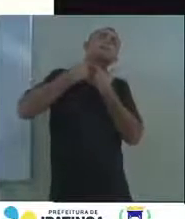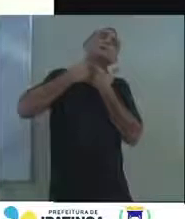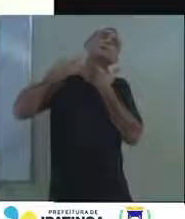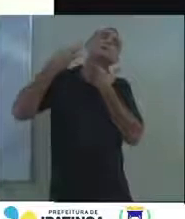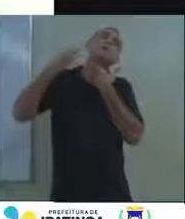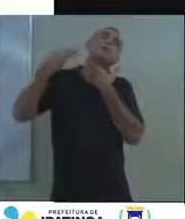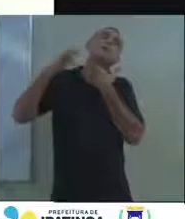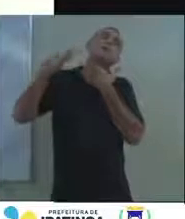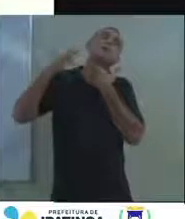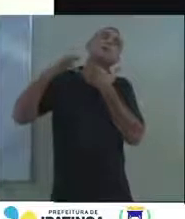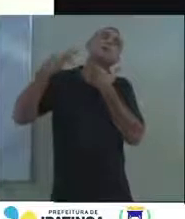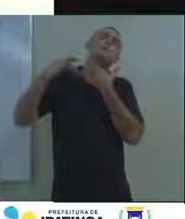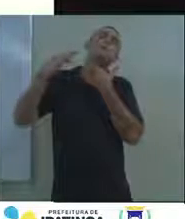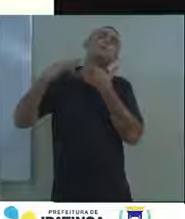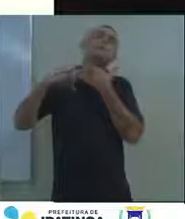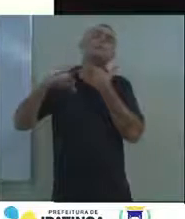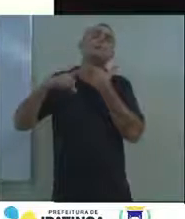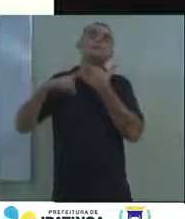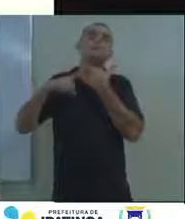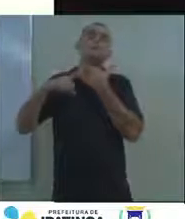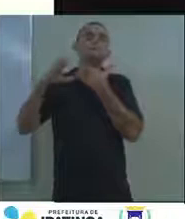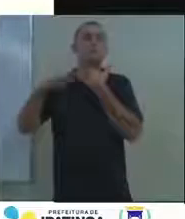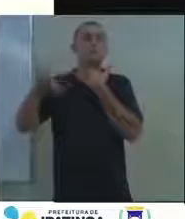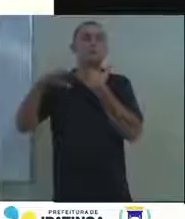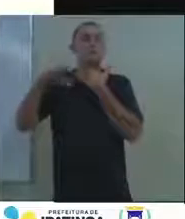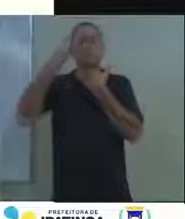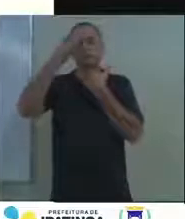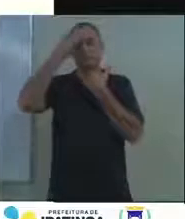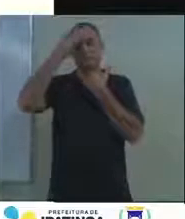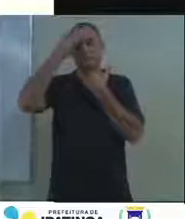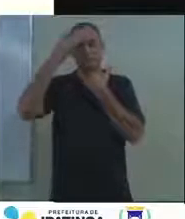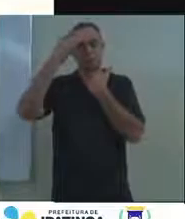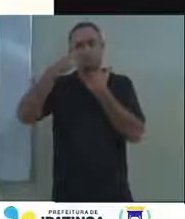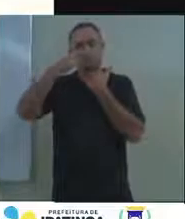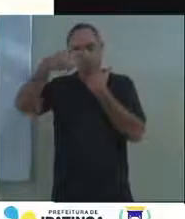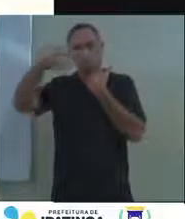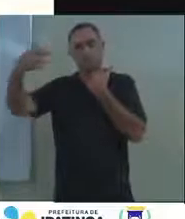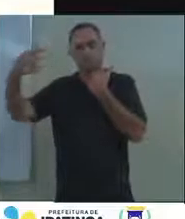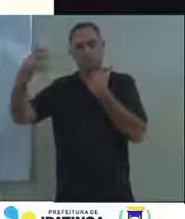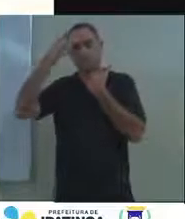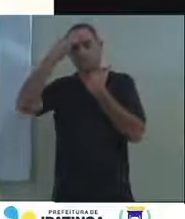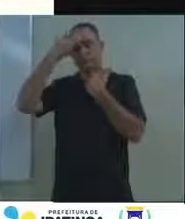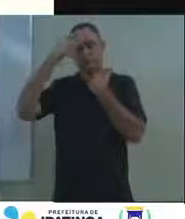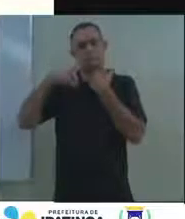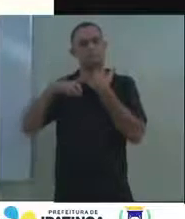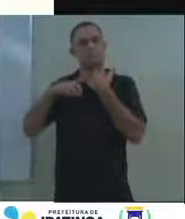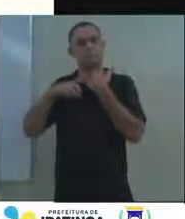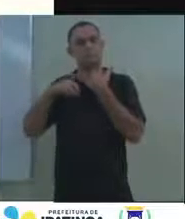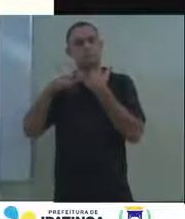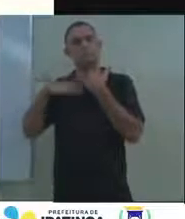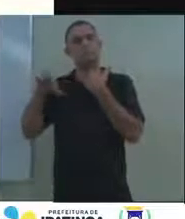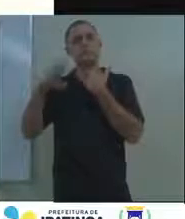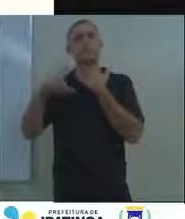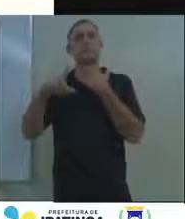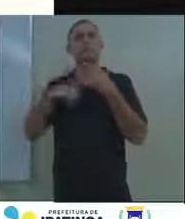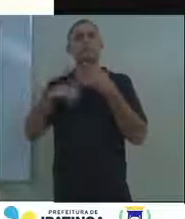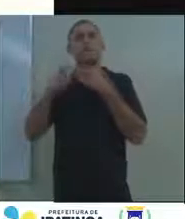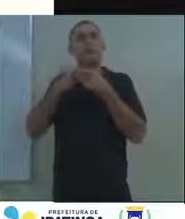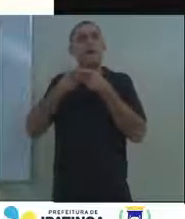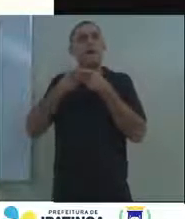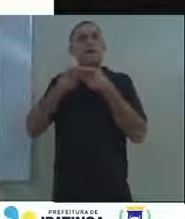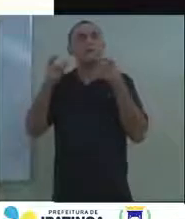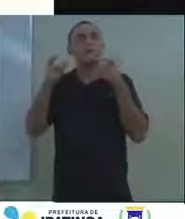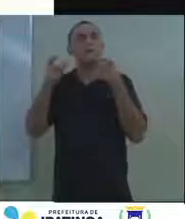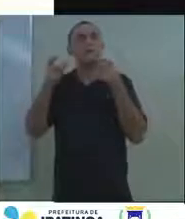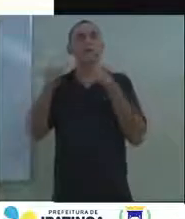muito ruidoso, consequentemente, eu tenho o que a gente chama de efeito Lombard, que é o quê? Eu tendo a aumentar o volume da